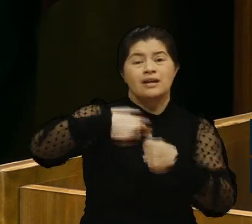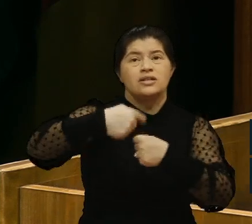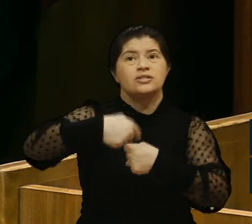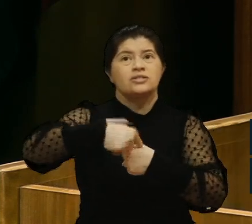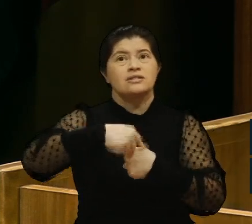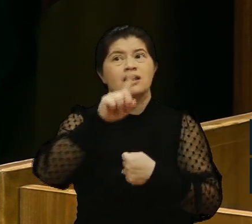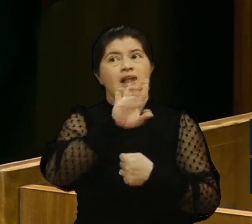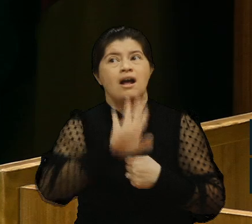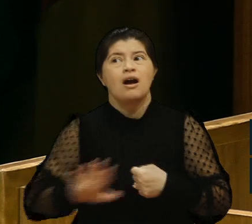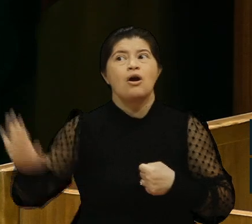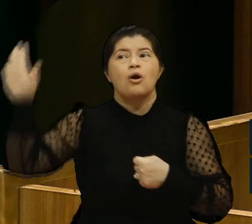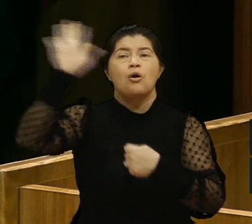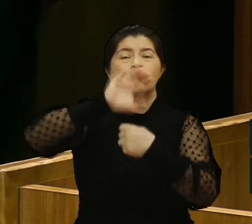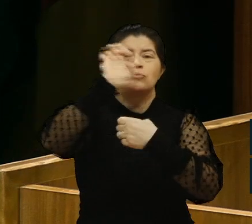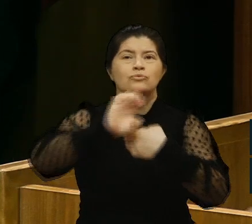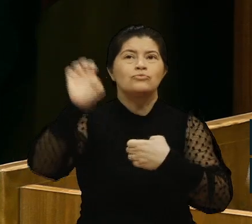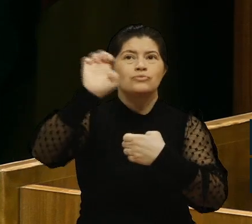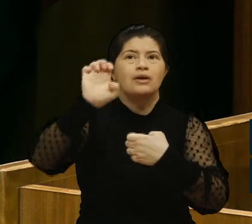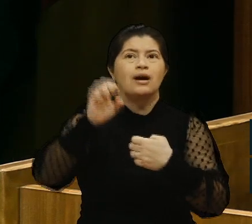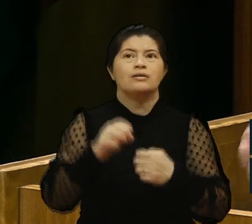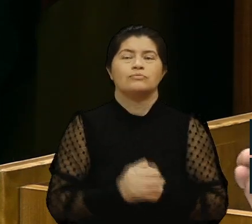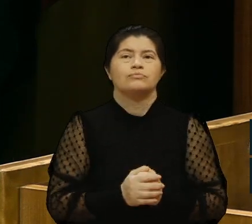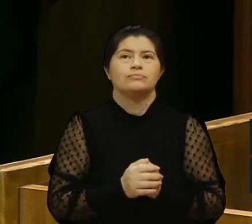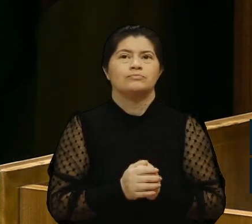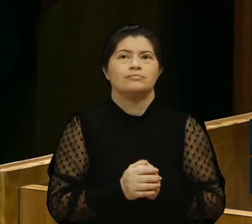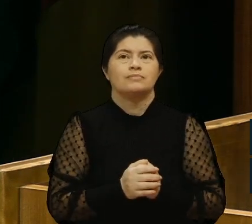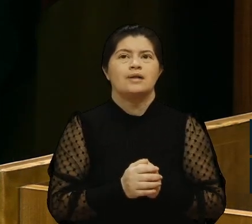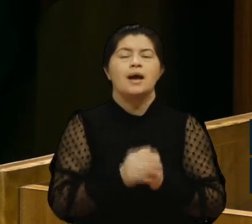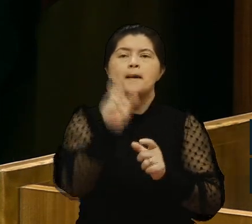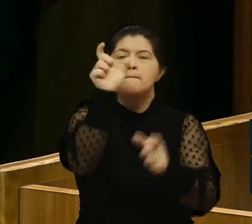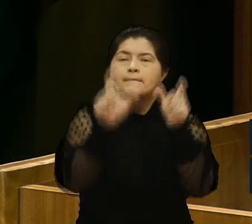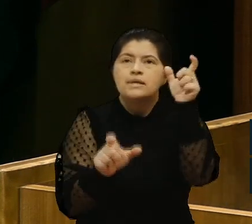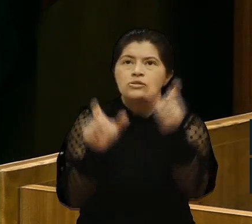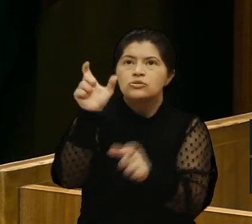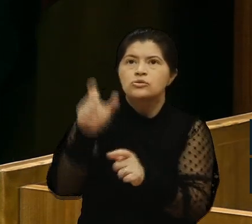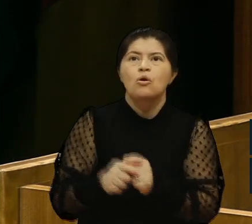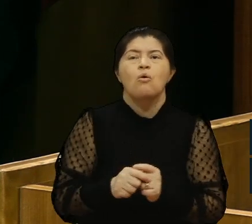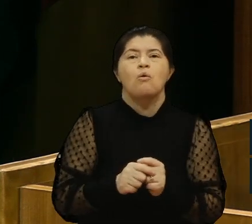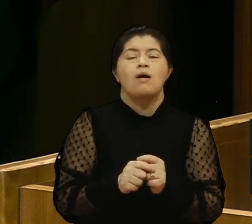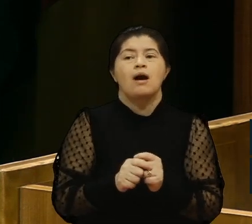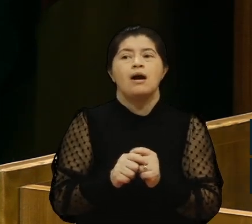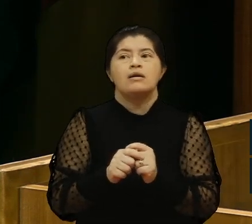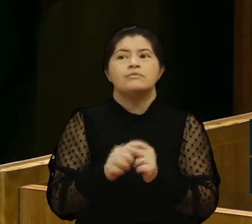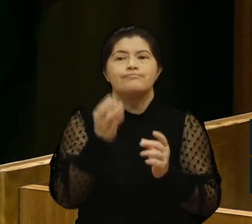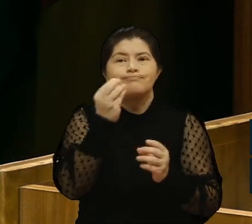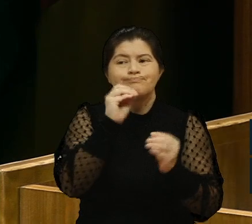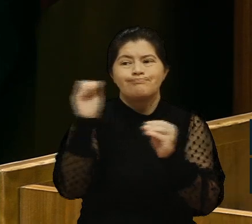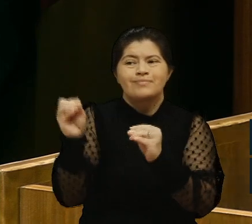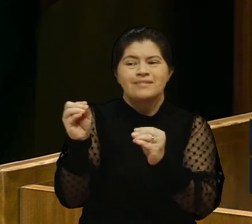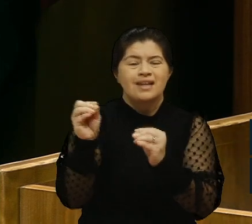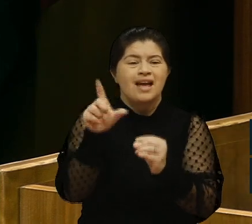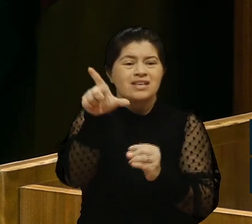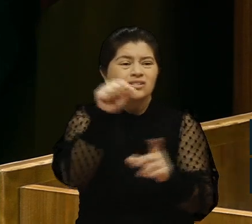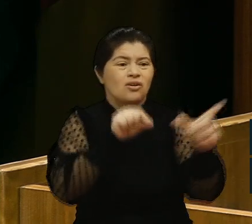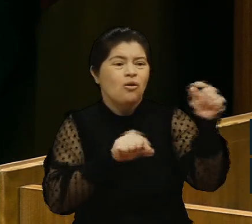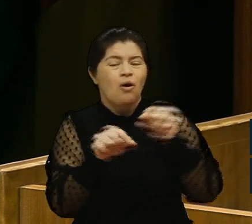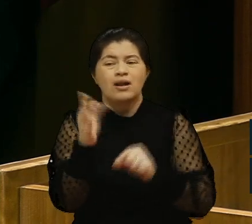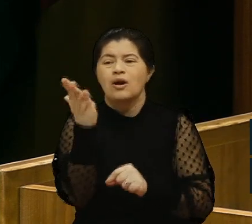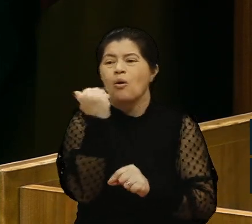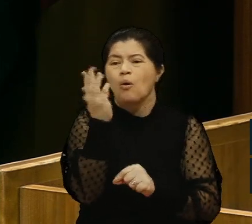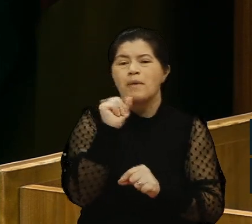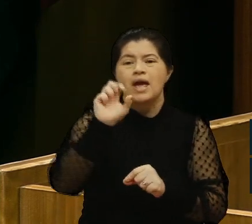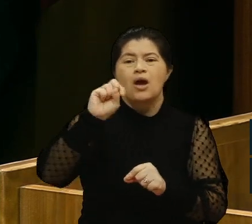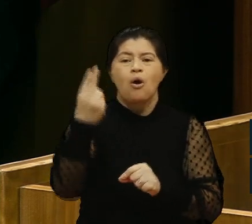no estado como um todo. As pessoas estão deixando de comer para poder pagar a conta de